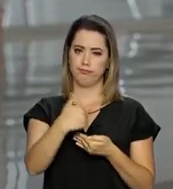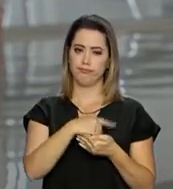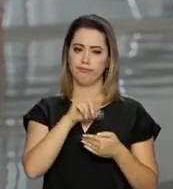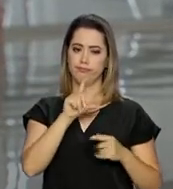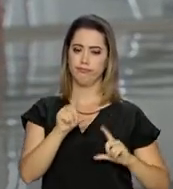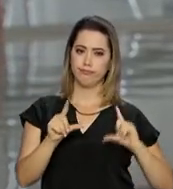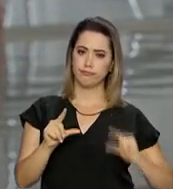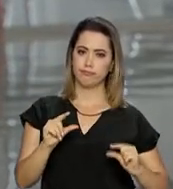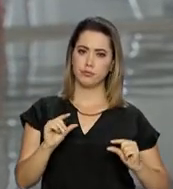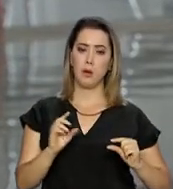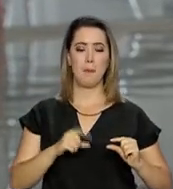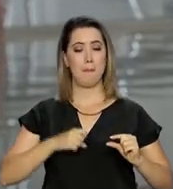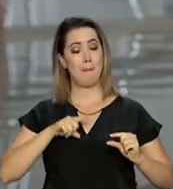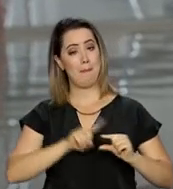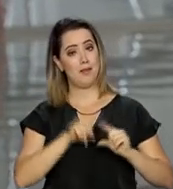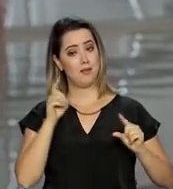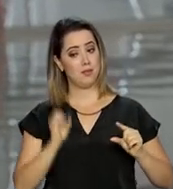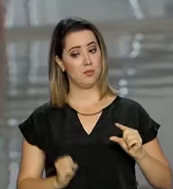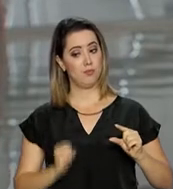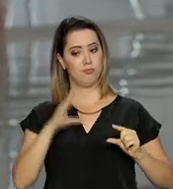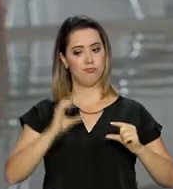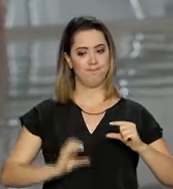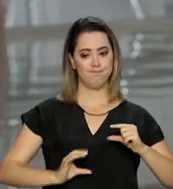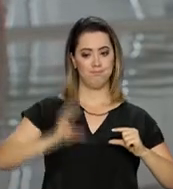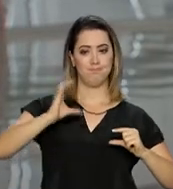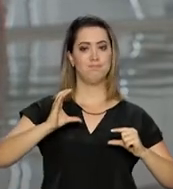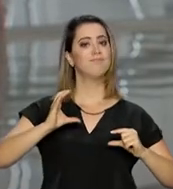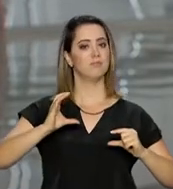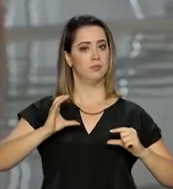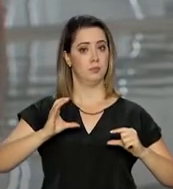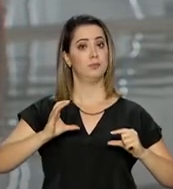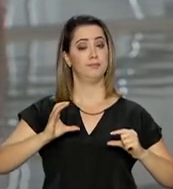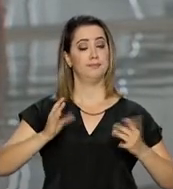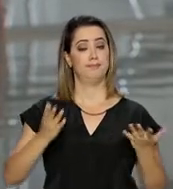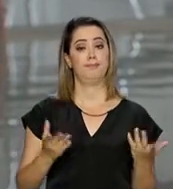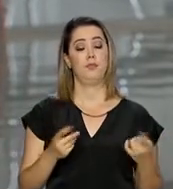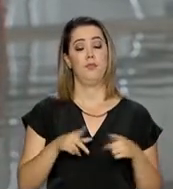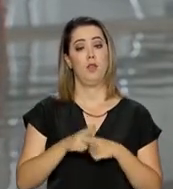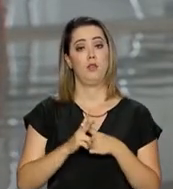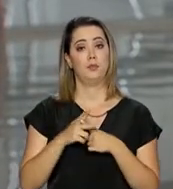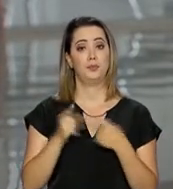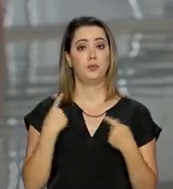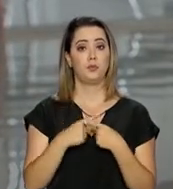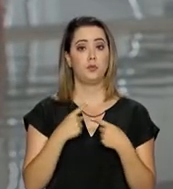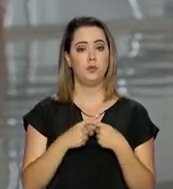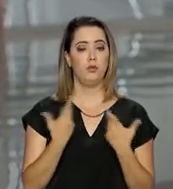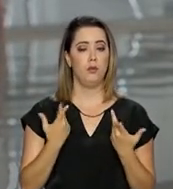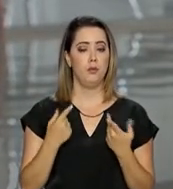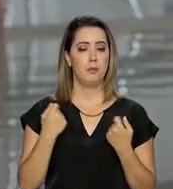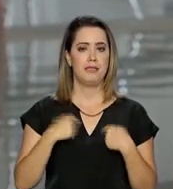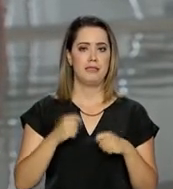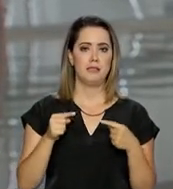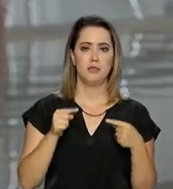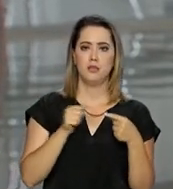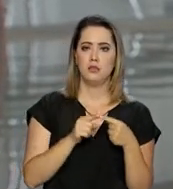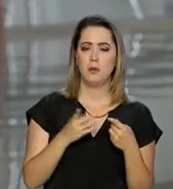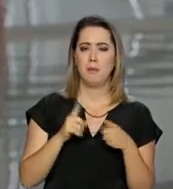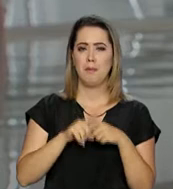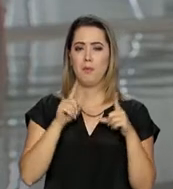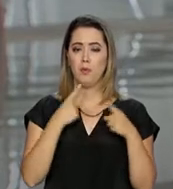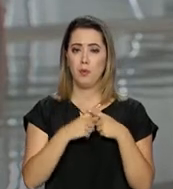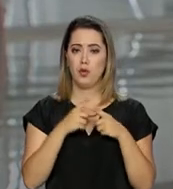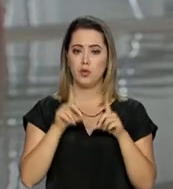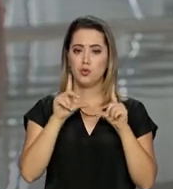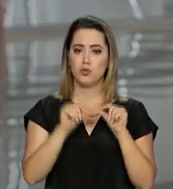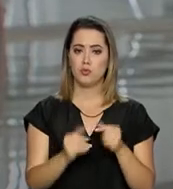que a revisão das metas se deve não por conta do aumento de despesas mas sim por conta da queda